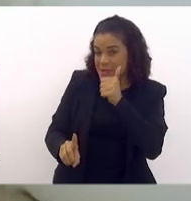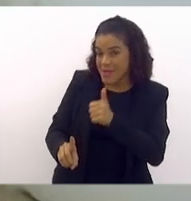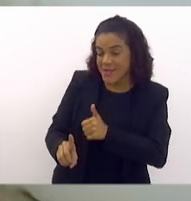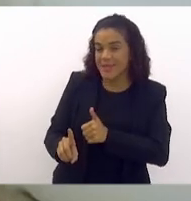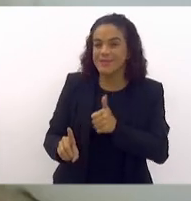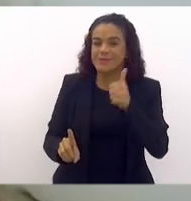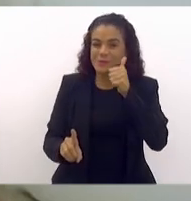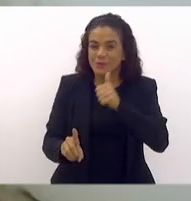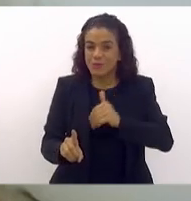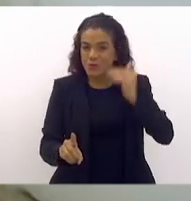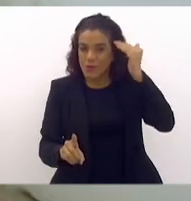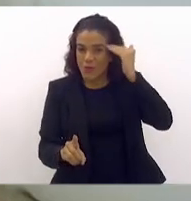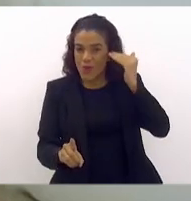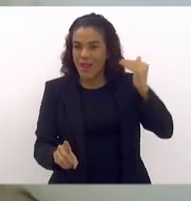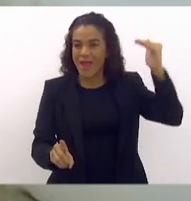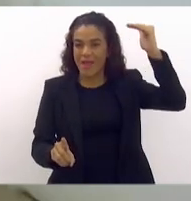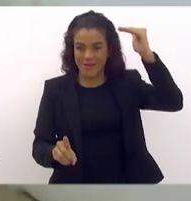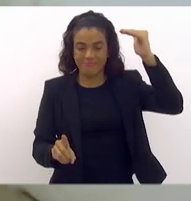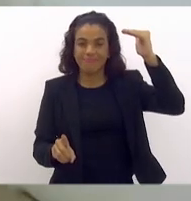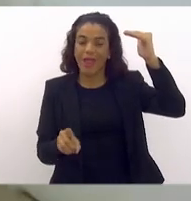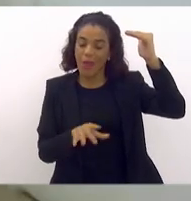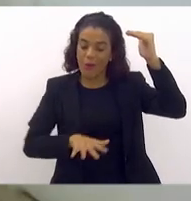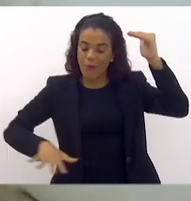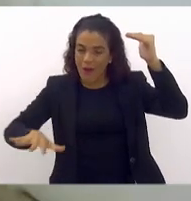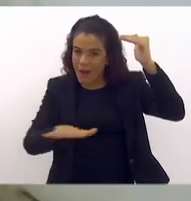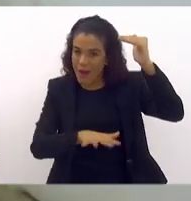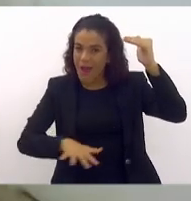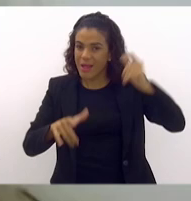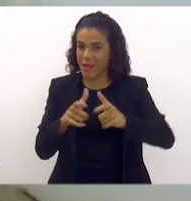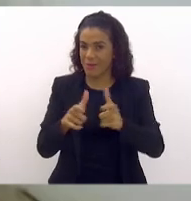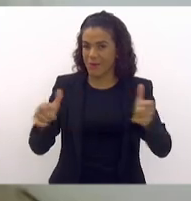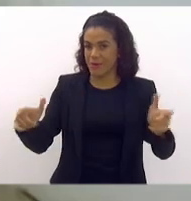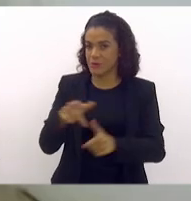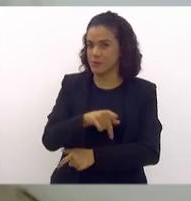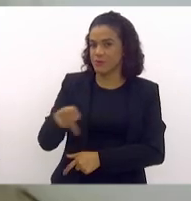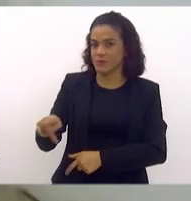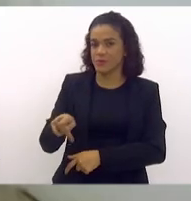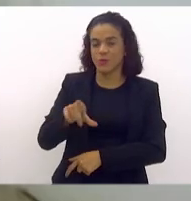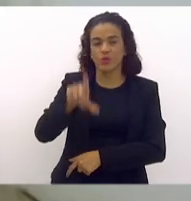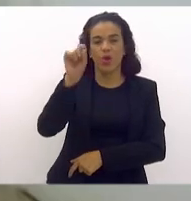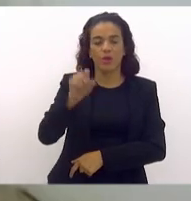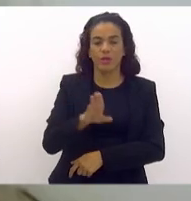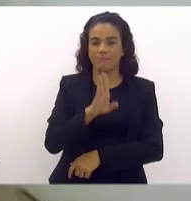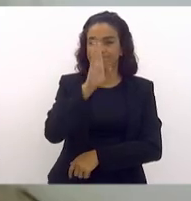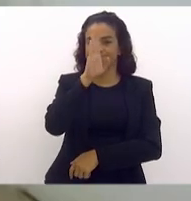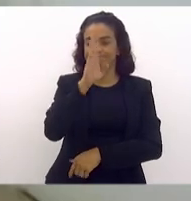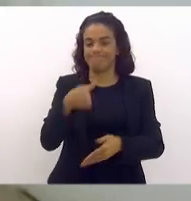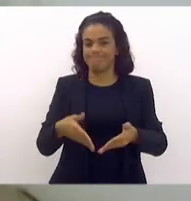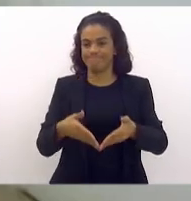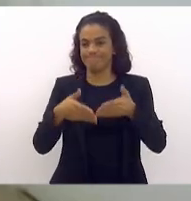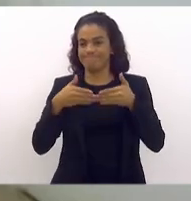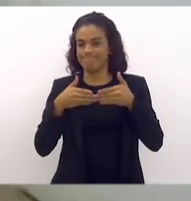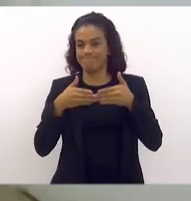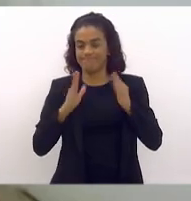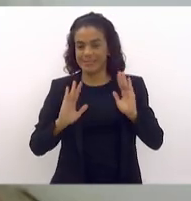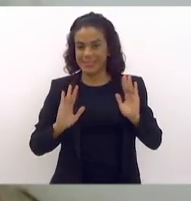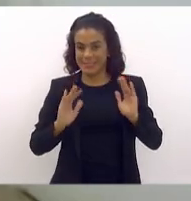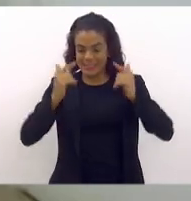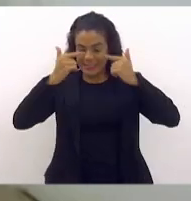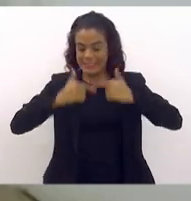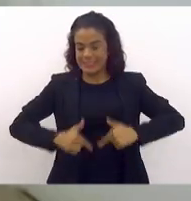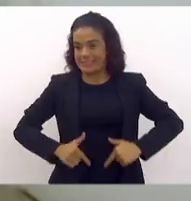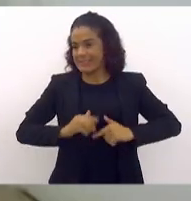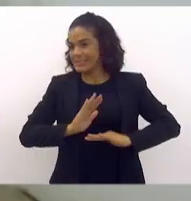mulheres. É um terreno que muitos professores preferem não abordar ou não entrar nesse